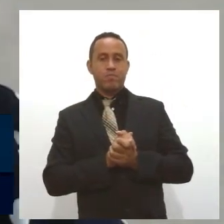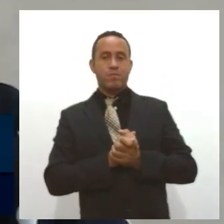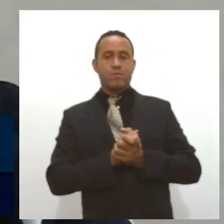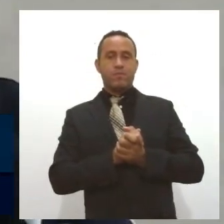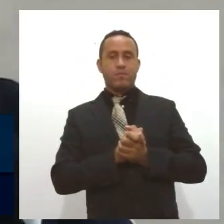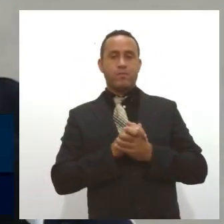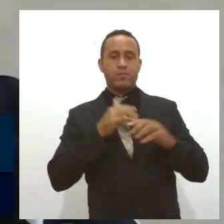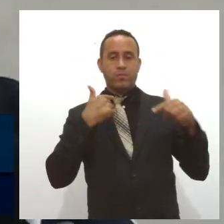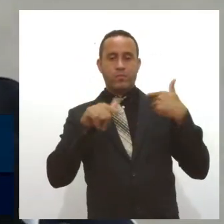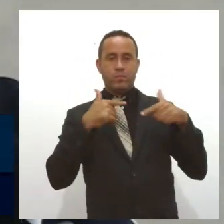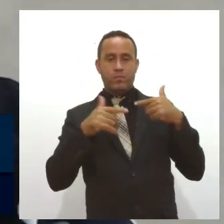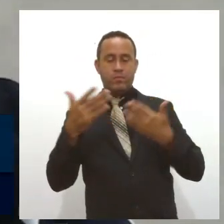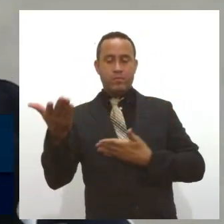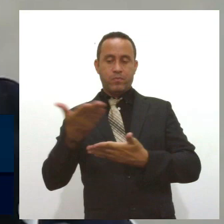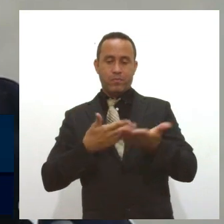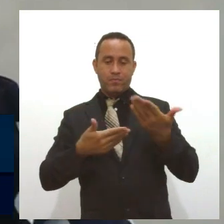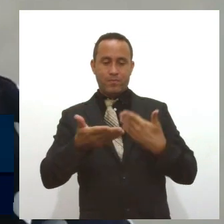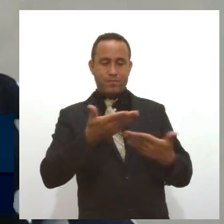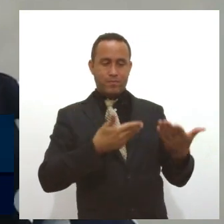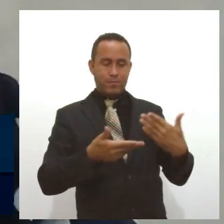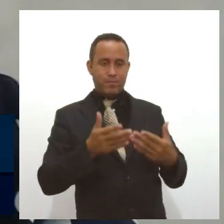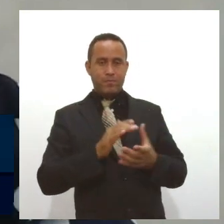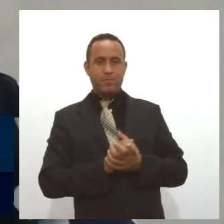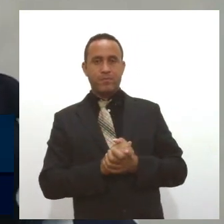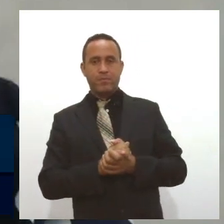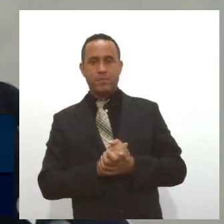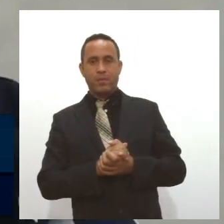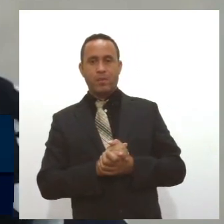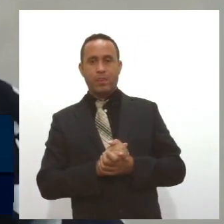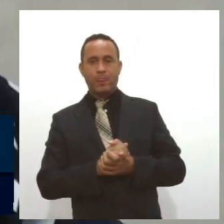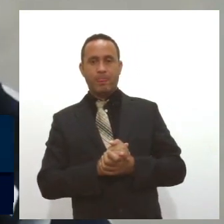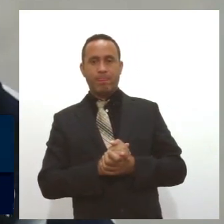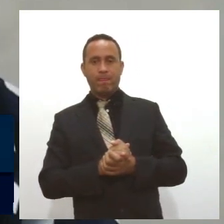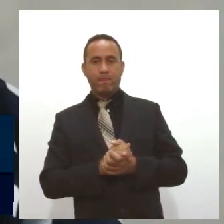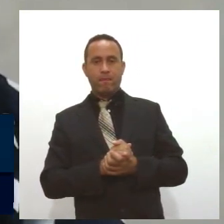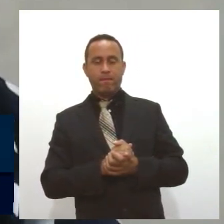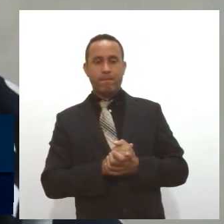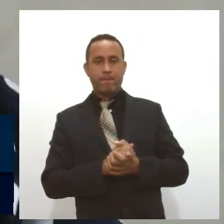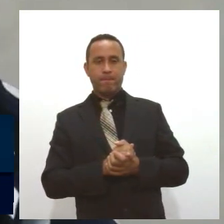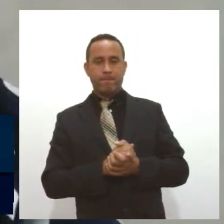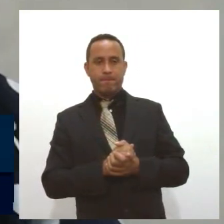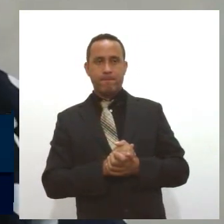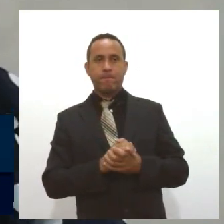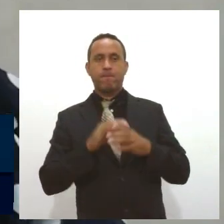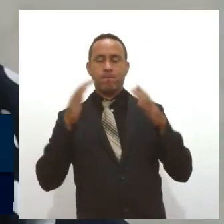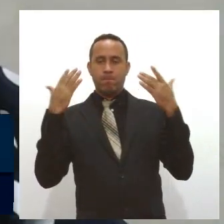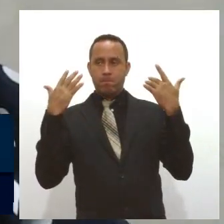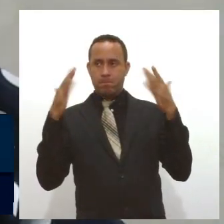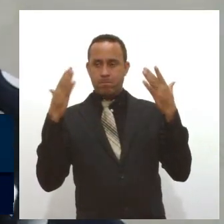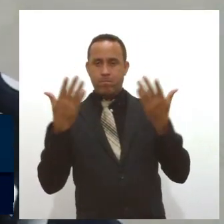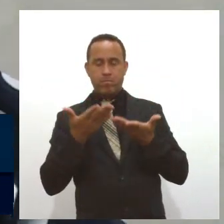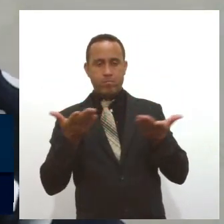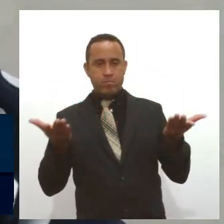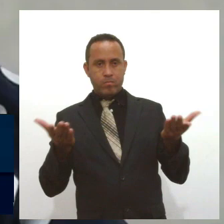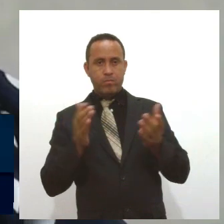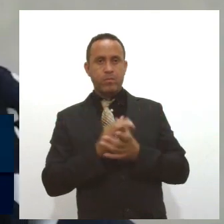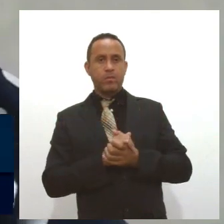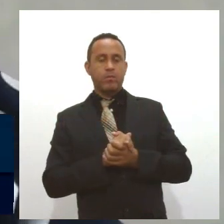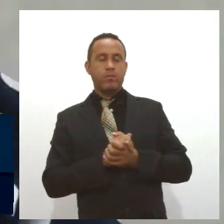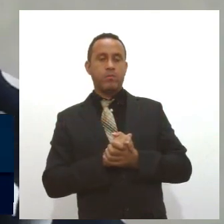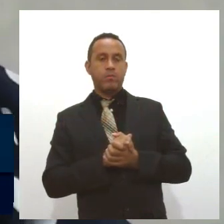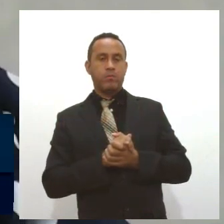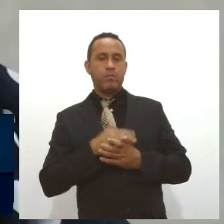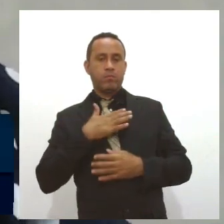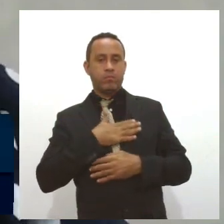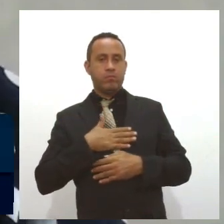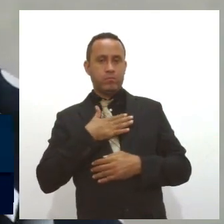os trabalhos da Casa, aliás, com todo o mérito possível, né? E